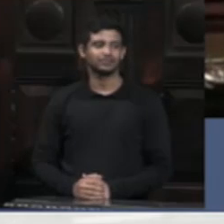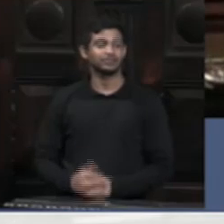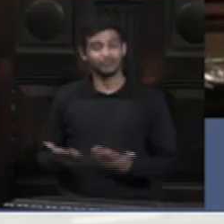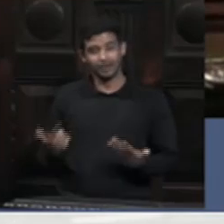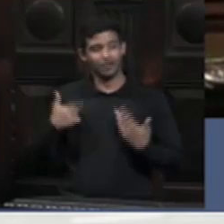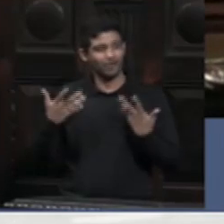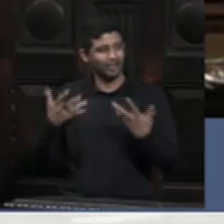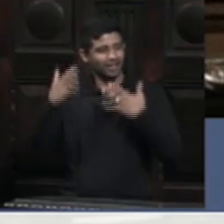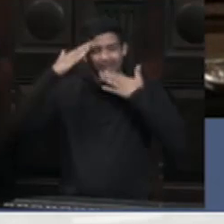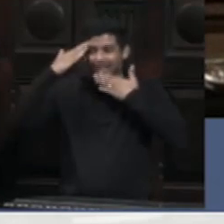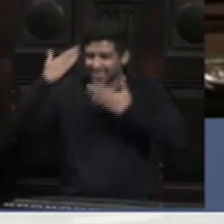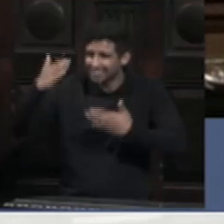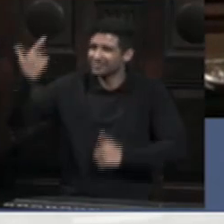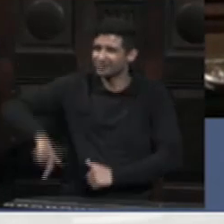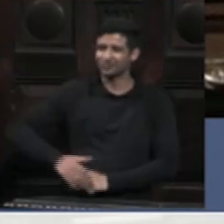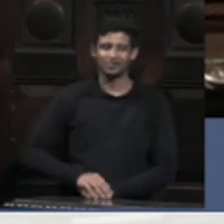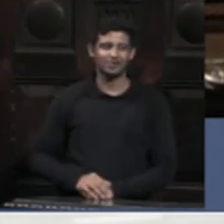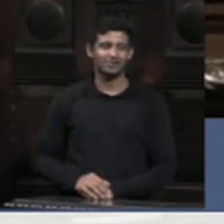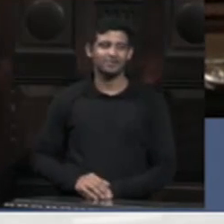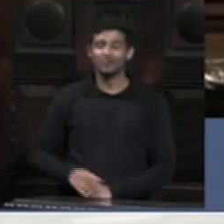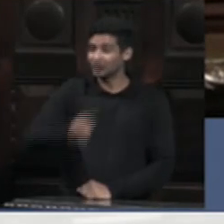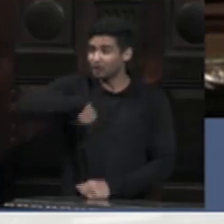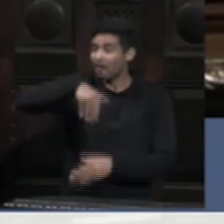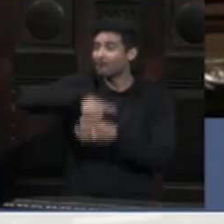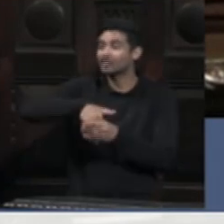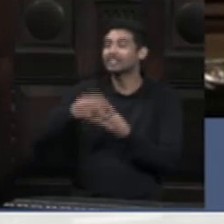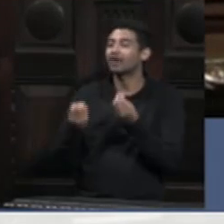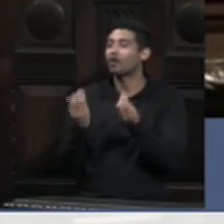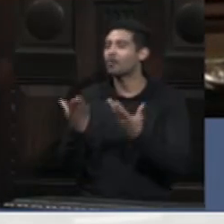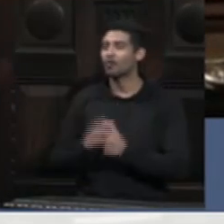um agradecimento enfático